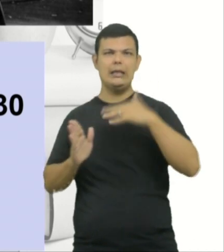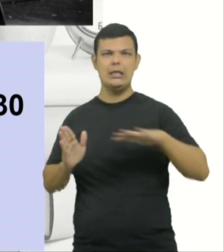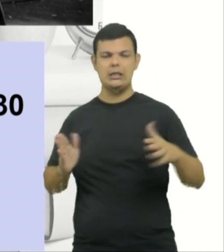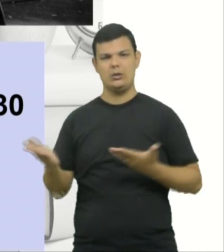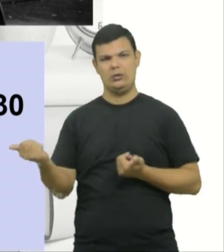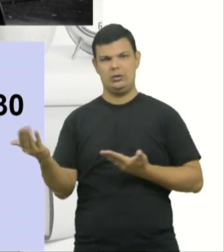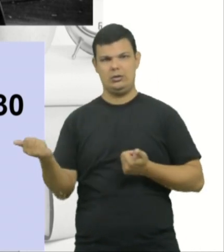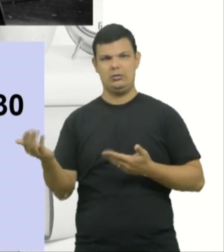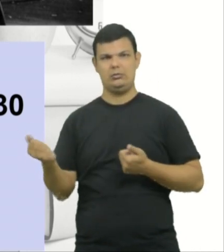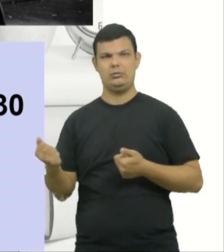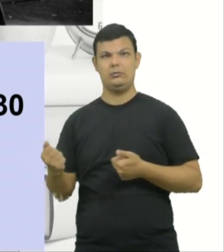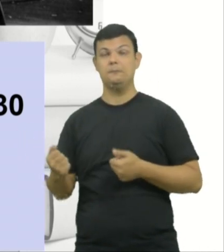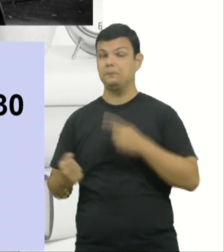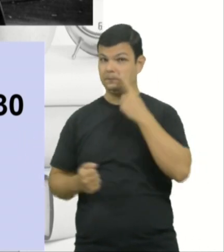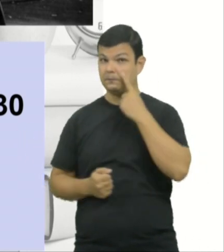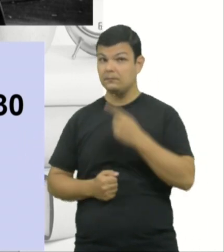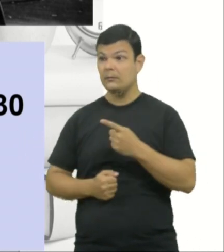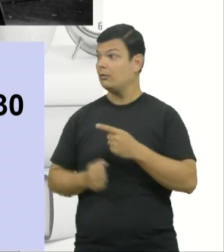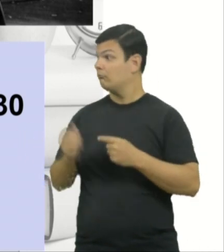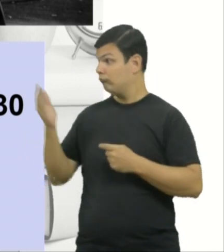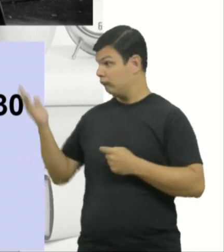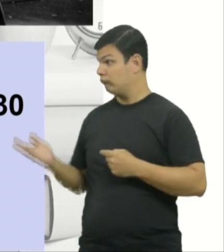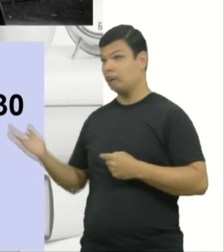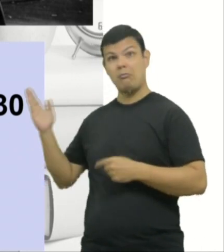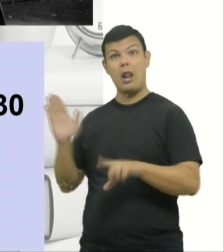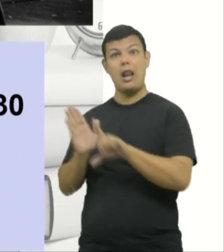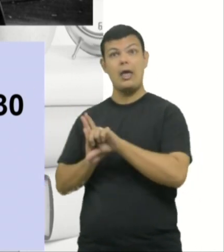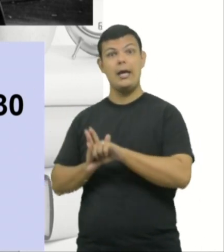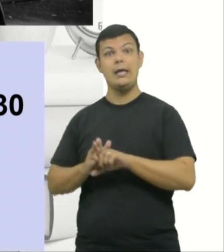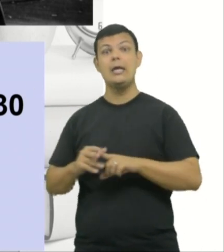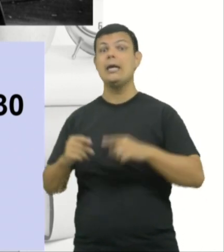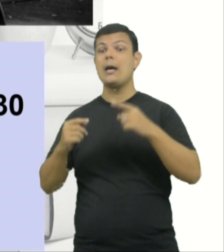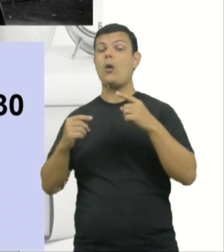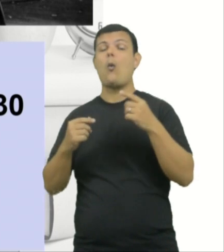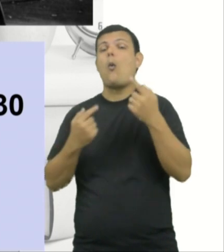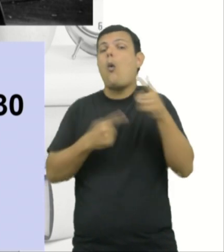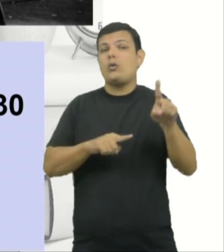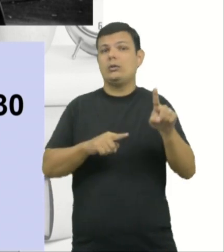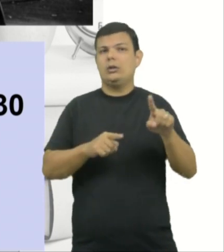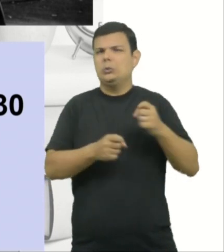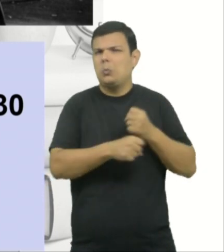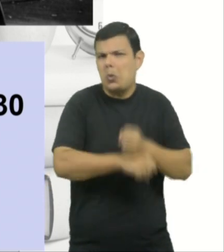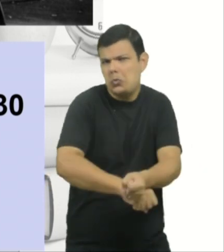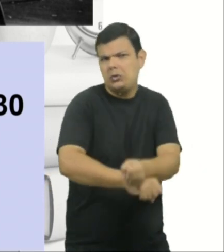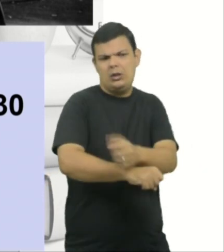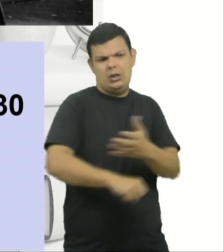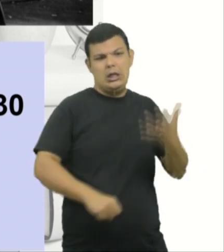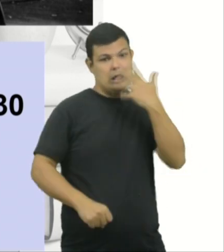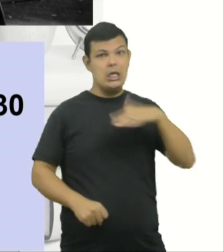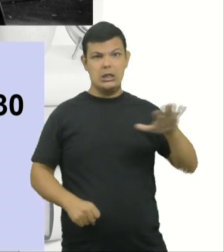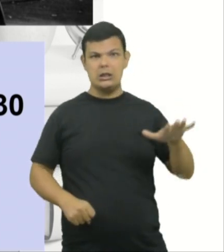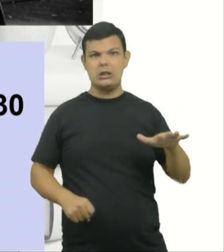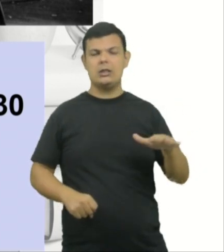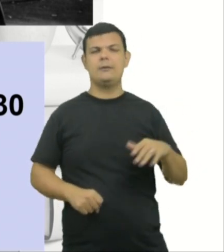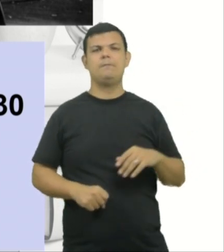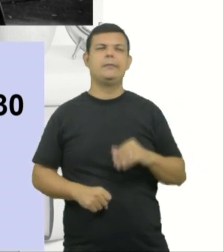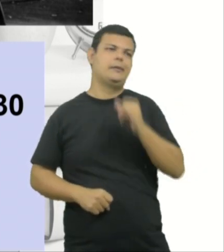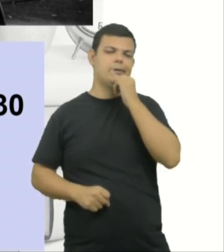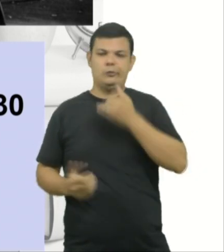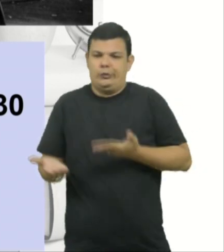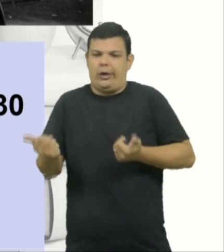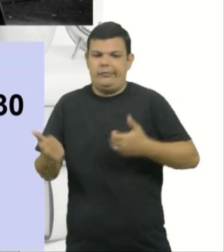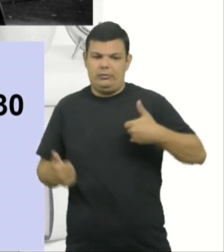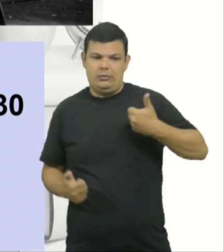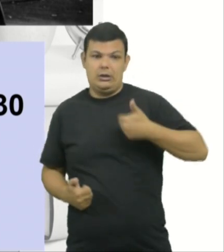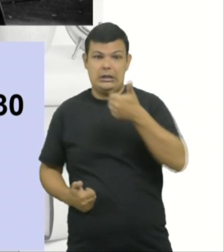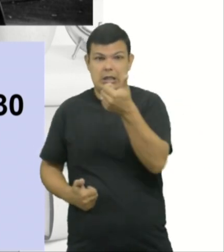do Adolescente. Veja bem, essas são leis que impedem a exploração de crianças, mas não quer dizer que, por exemplo, um jovem de